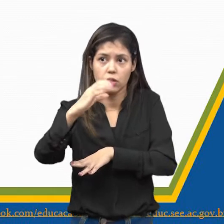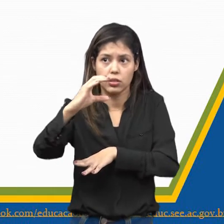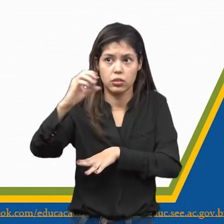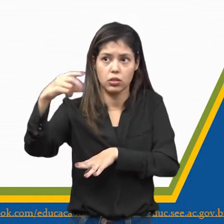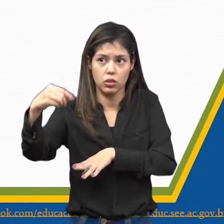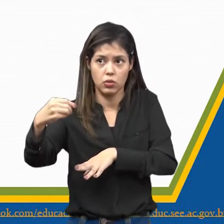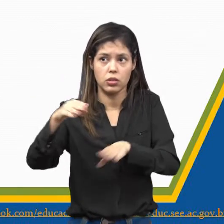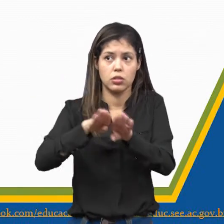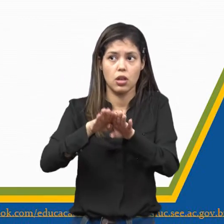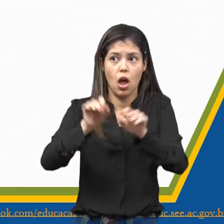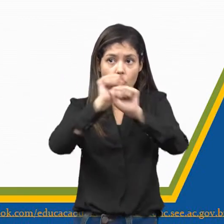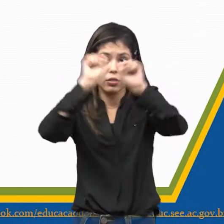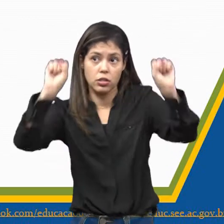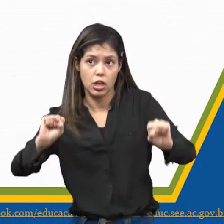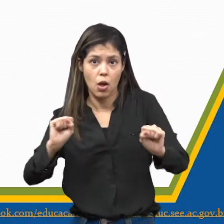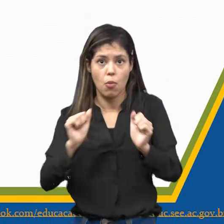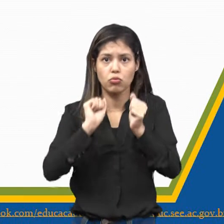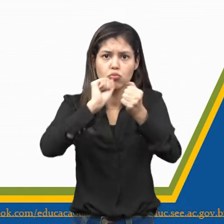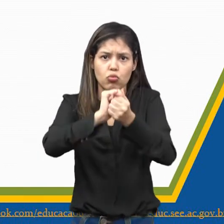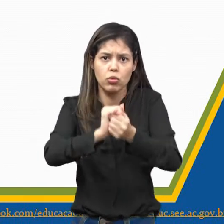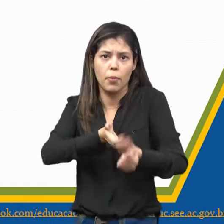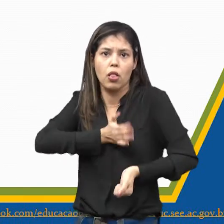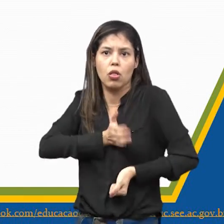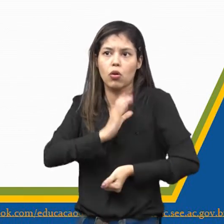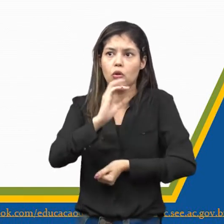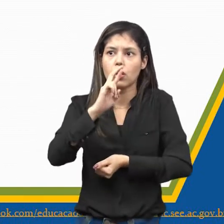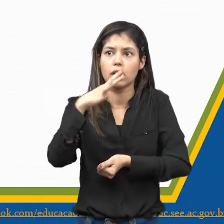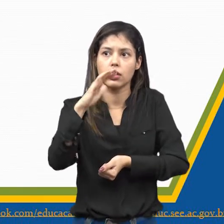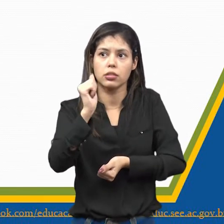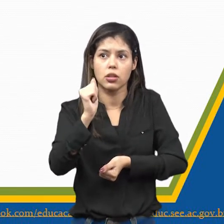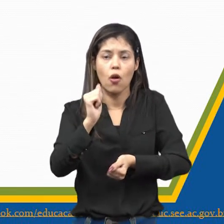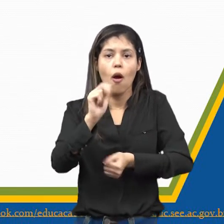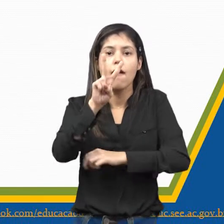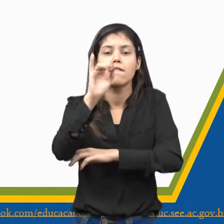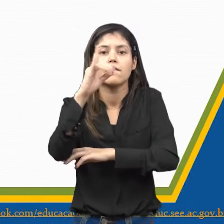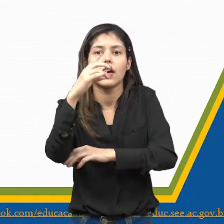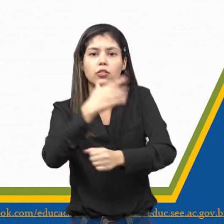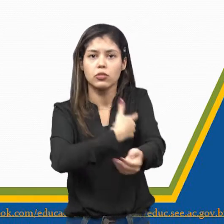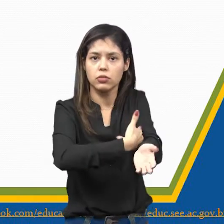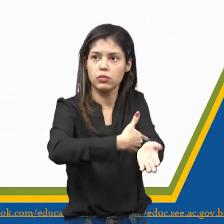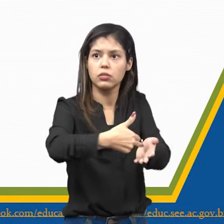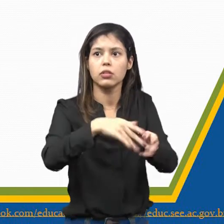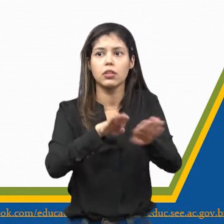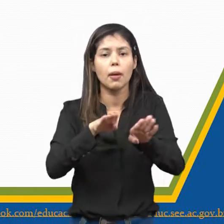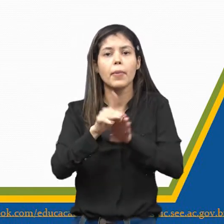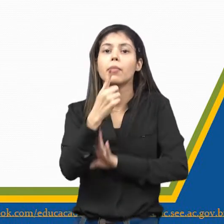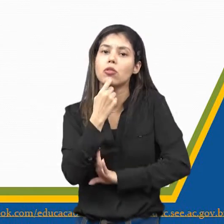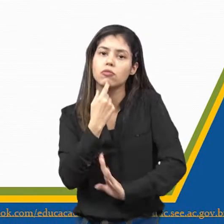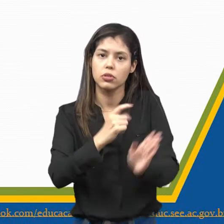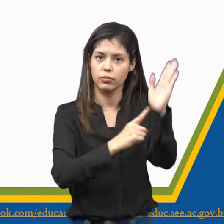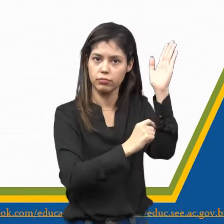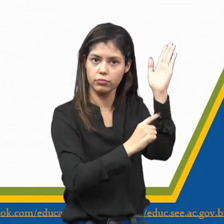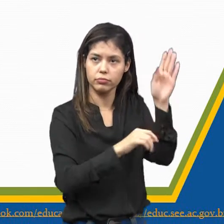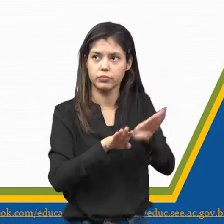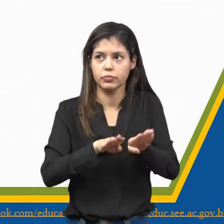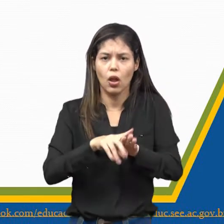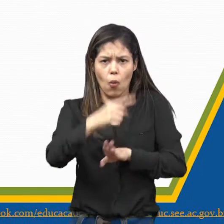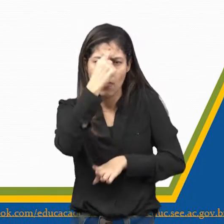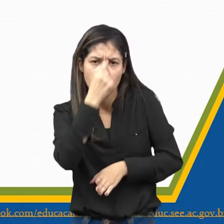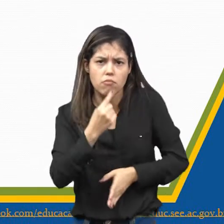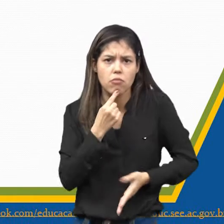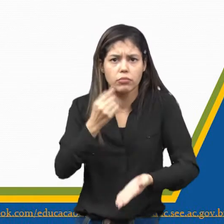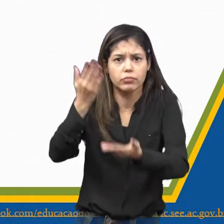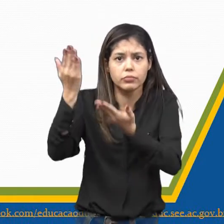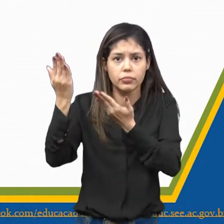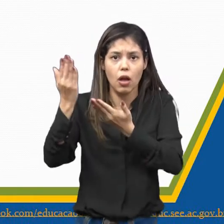gás carbônico. O sistema é composto pelo coração, pelos vasos sanguíneos e pelo sangue. Como vocês podem ver aí nessa imagem,